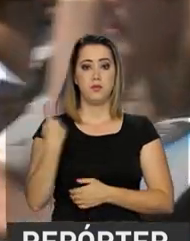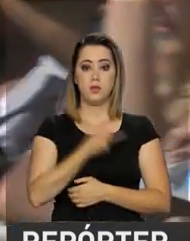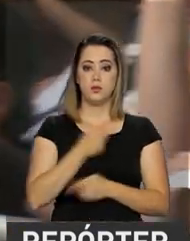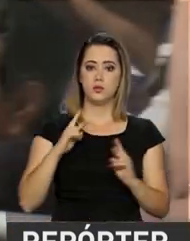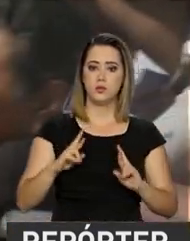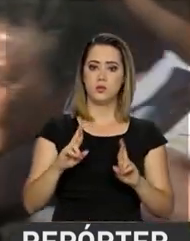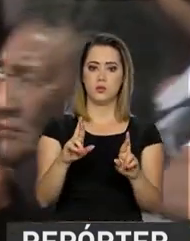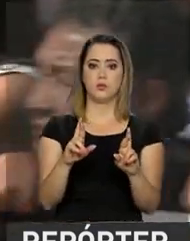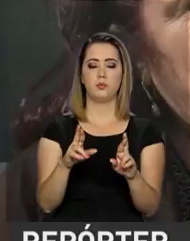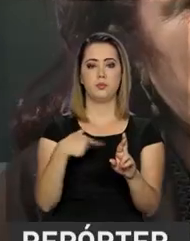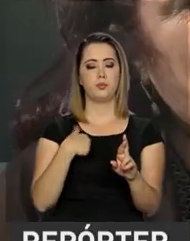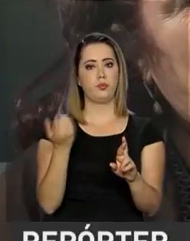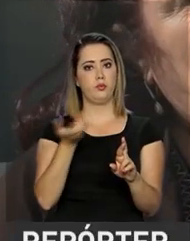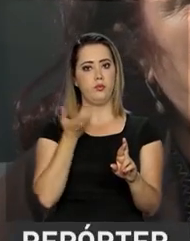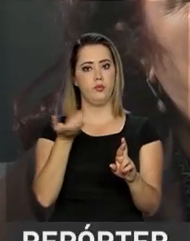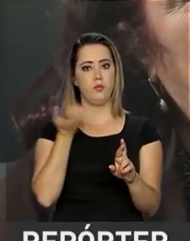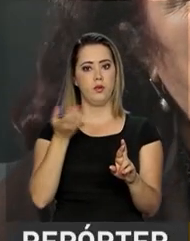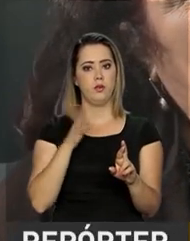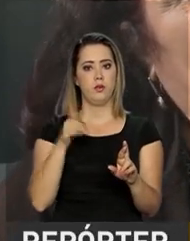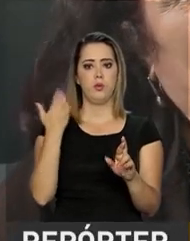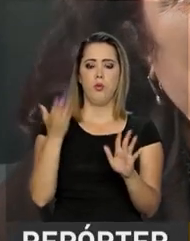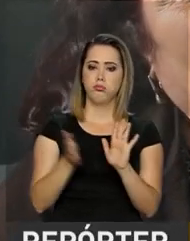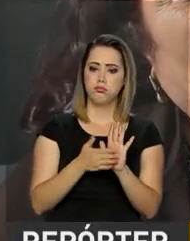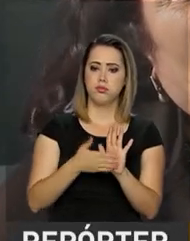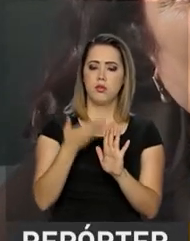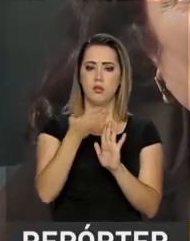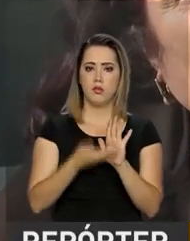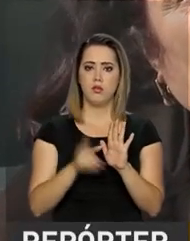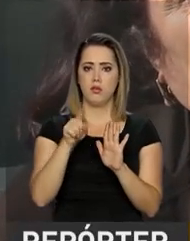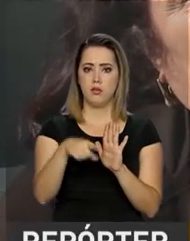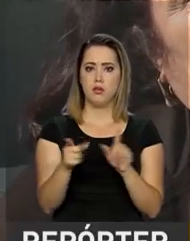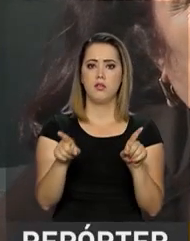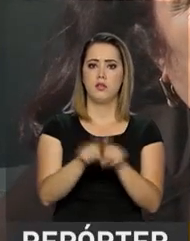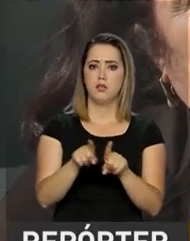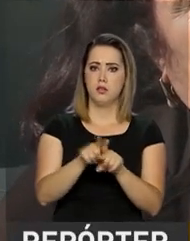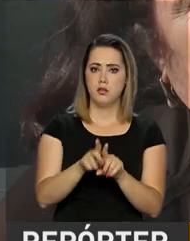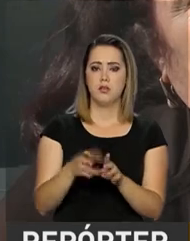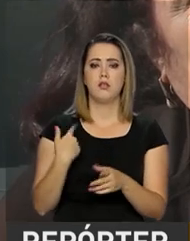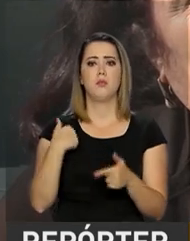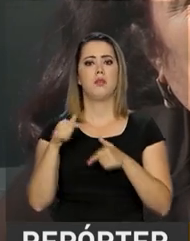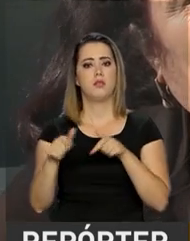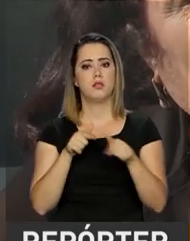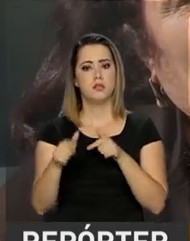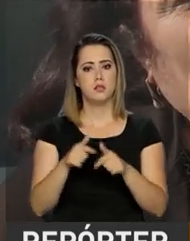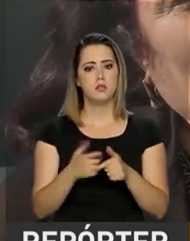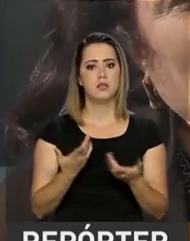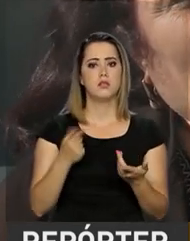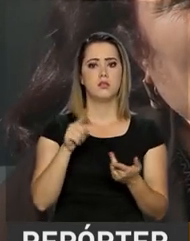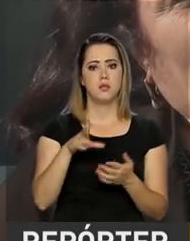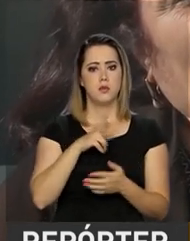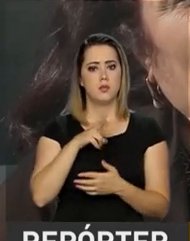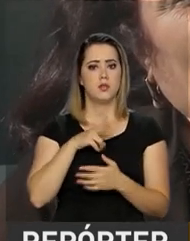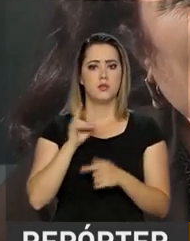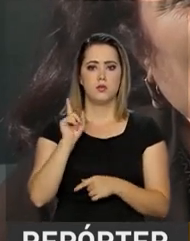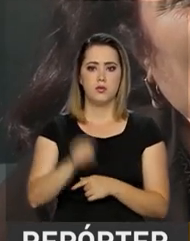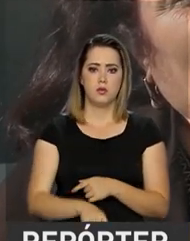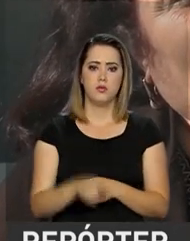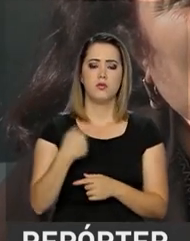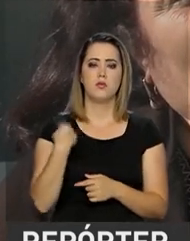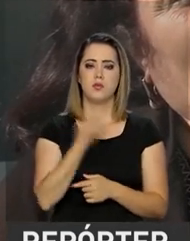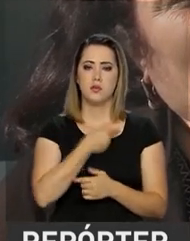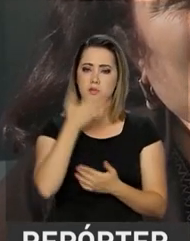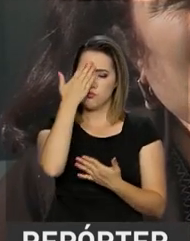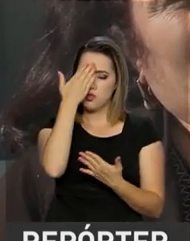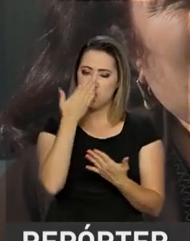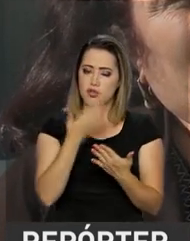espera que a gente quer com o propósito de tudo isso ele também está seguindo um propósito profissional um propósito pessoal então é nisso que a gente